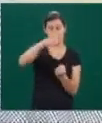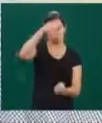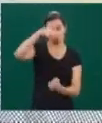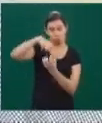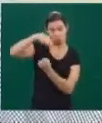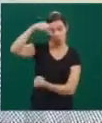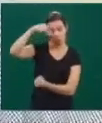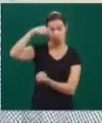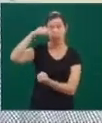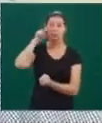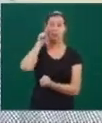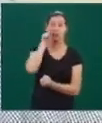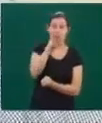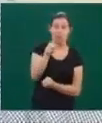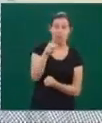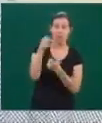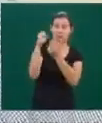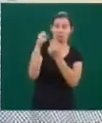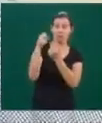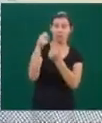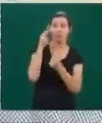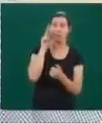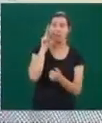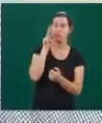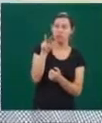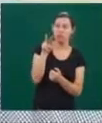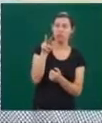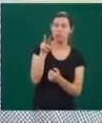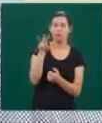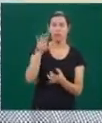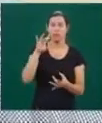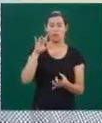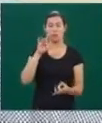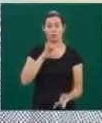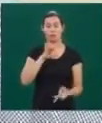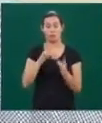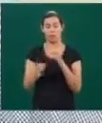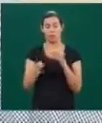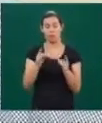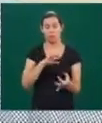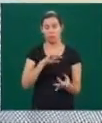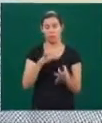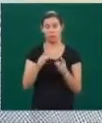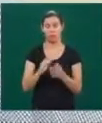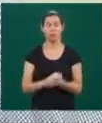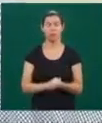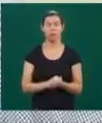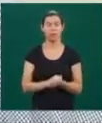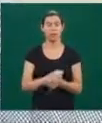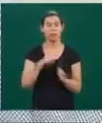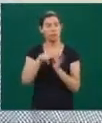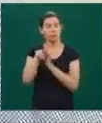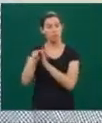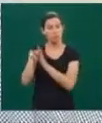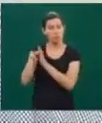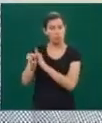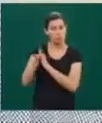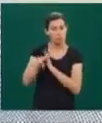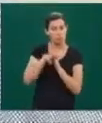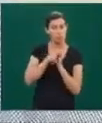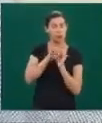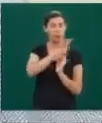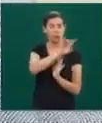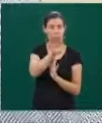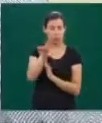serão expostos ali no ginásio do Campus Santa Mônica e farão a avaliação e a visitação para cada um dos pôsteres que será